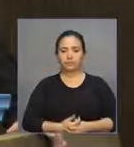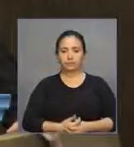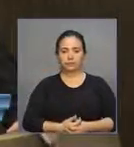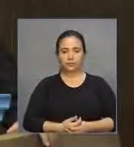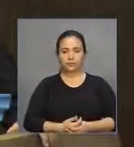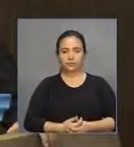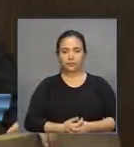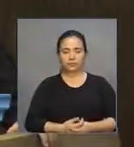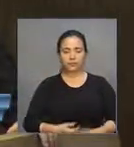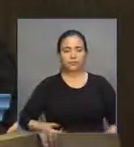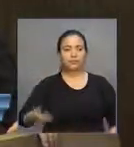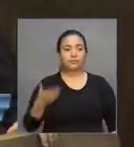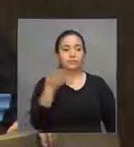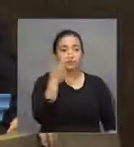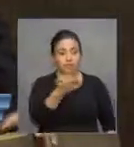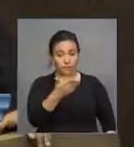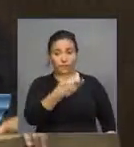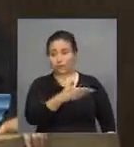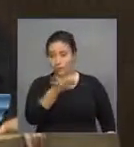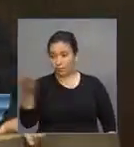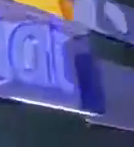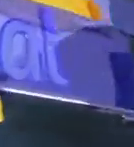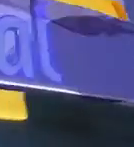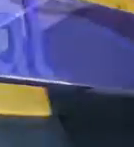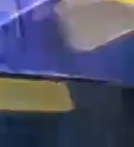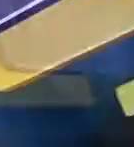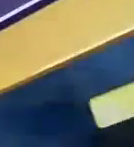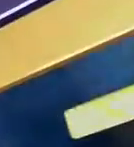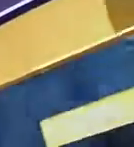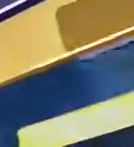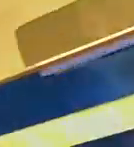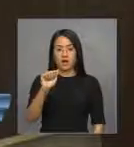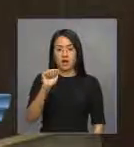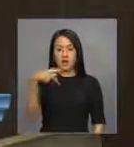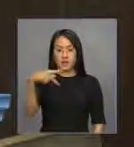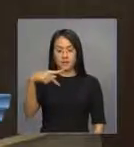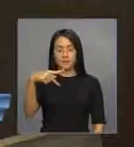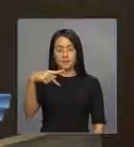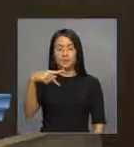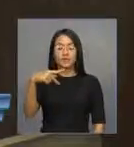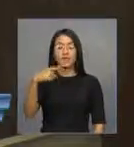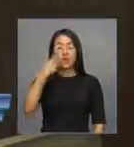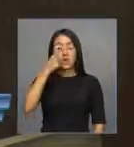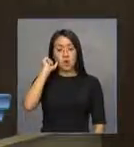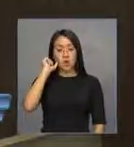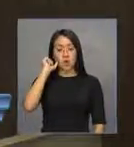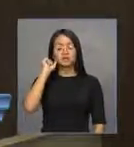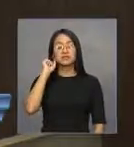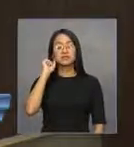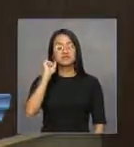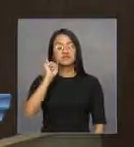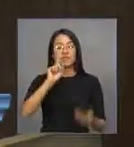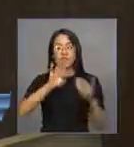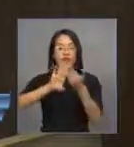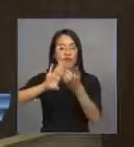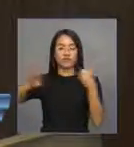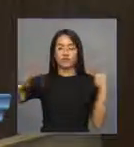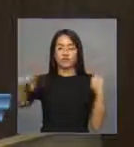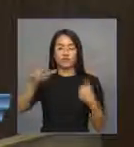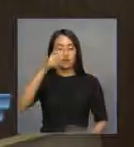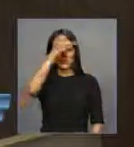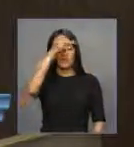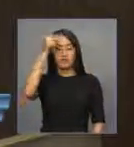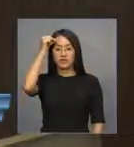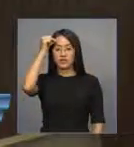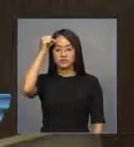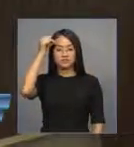ficarão soltos e não responderão pelos seus crimes. O deputado Manuel Duca, do PDT, falou da situação do município